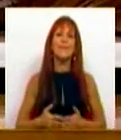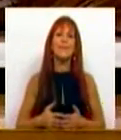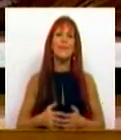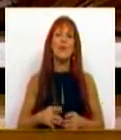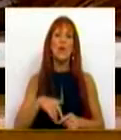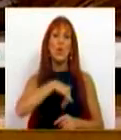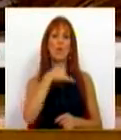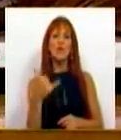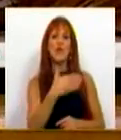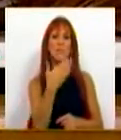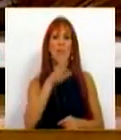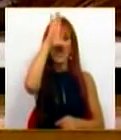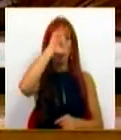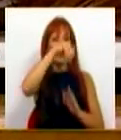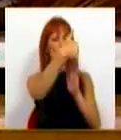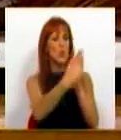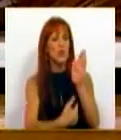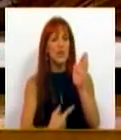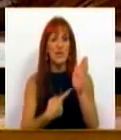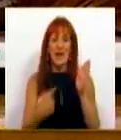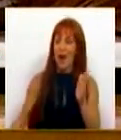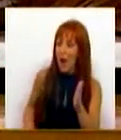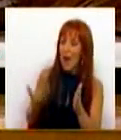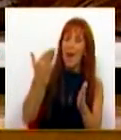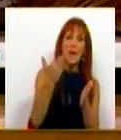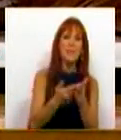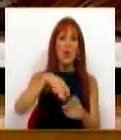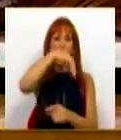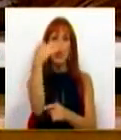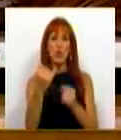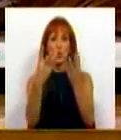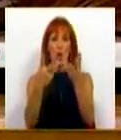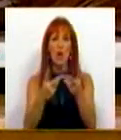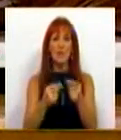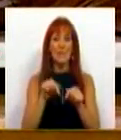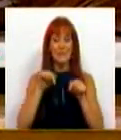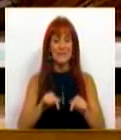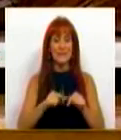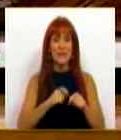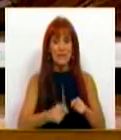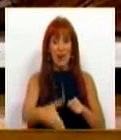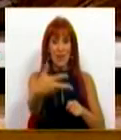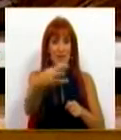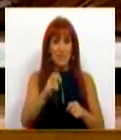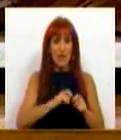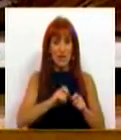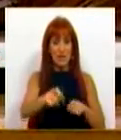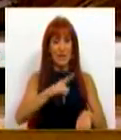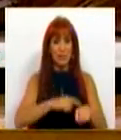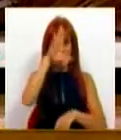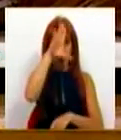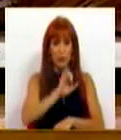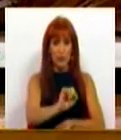o 21º Governo Constitucional apresenta o segundo orçamento desta 13ª